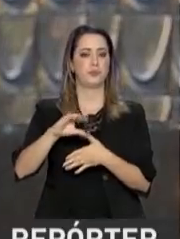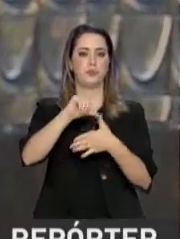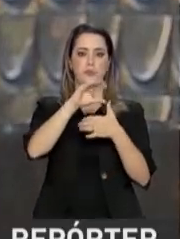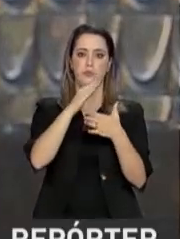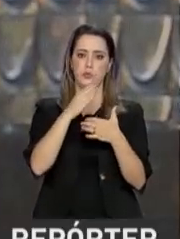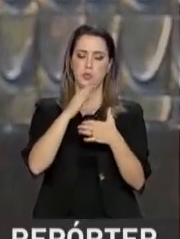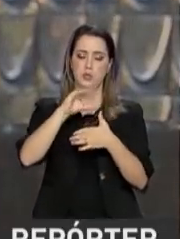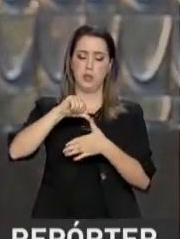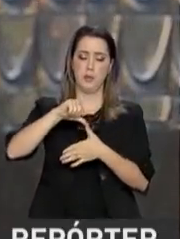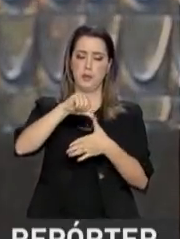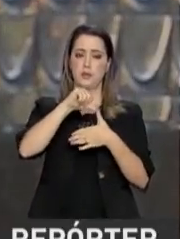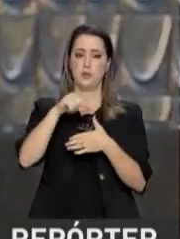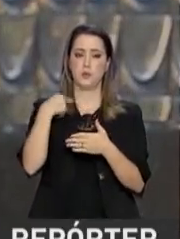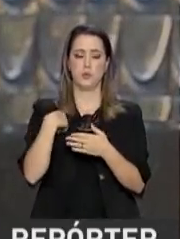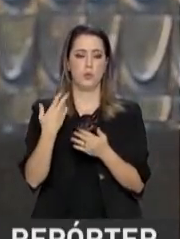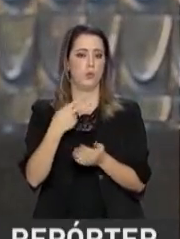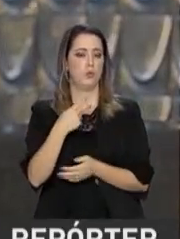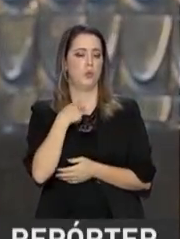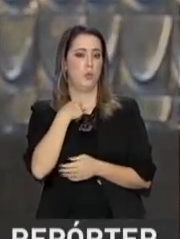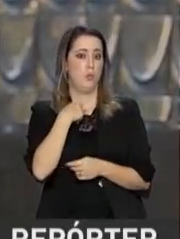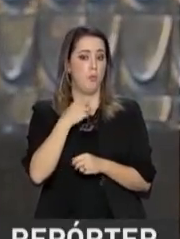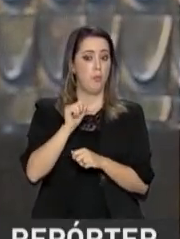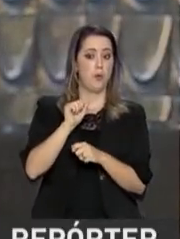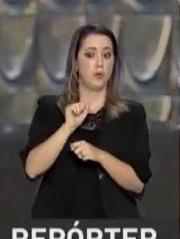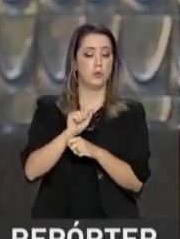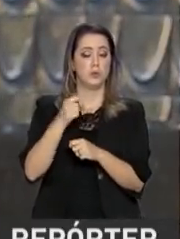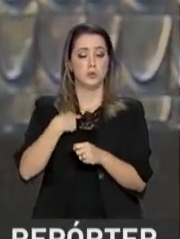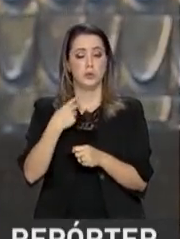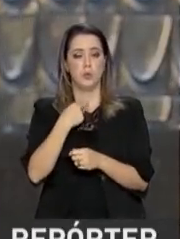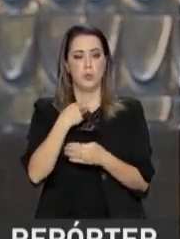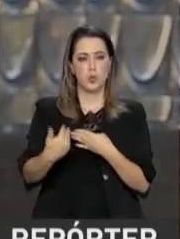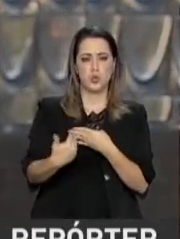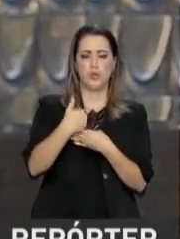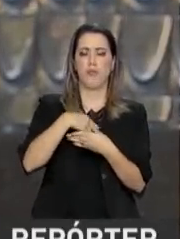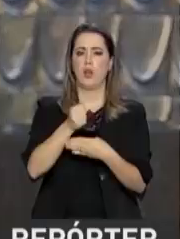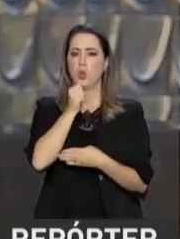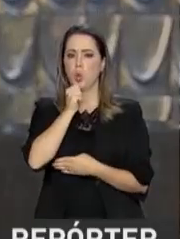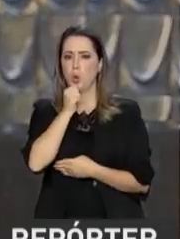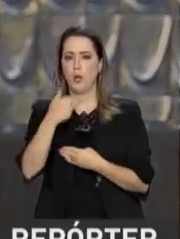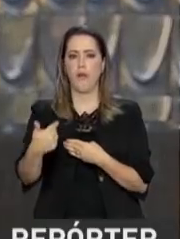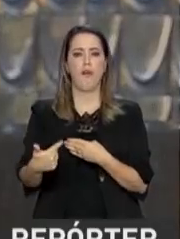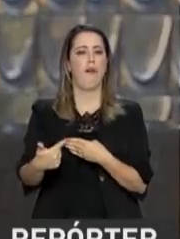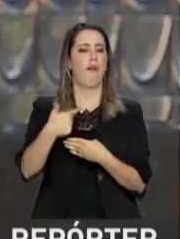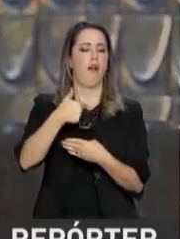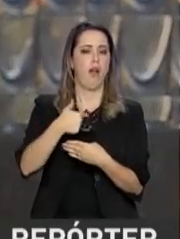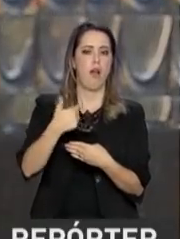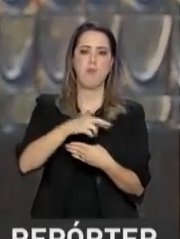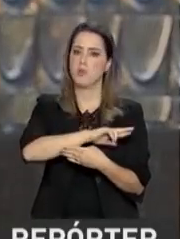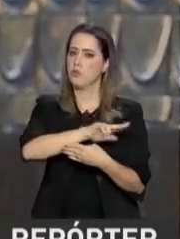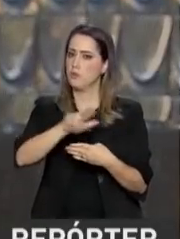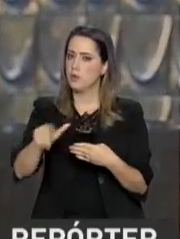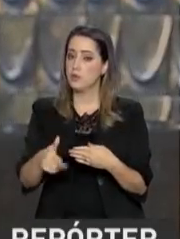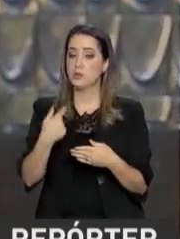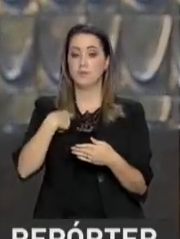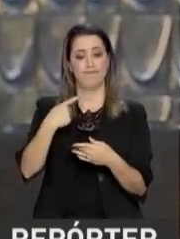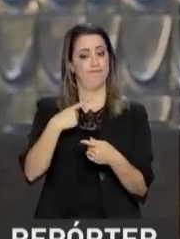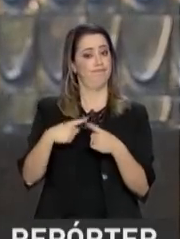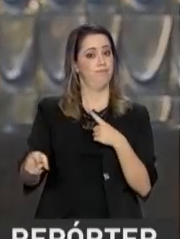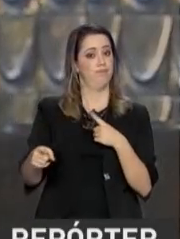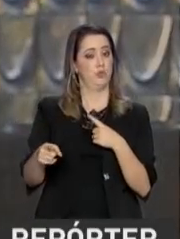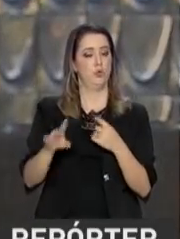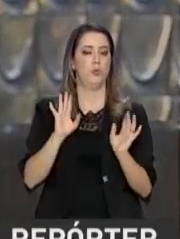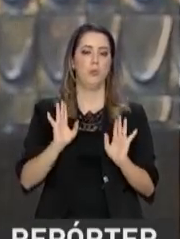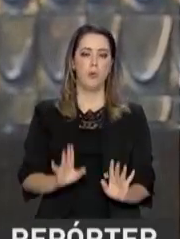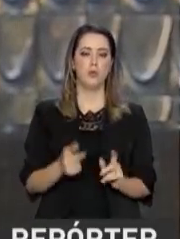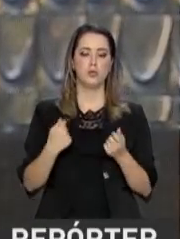de armas drogas e mercadorias contrabandeadas é o principal desafio das autoridades brasileiras a integração de